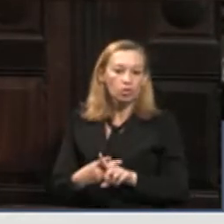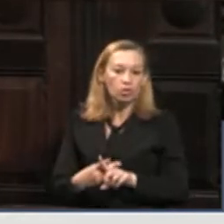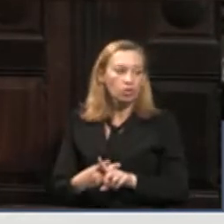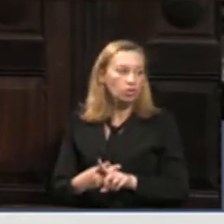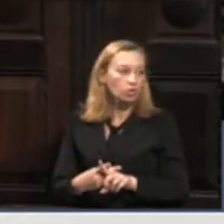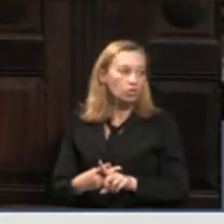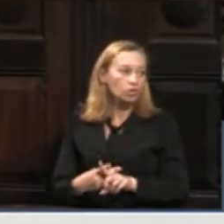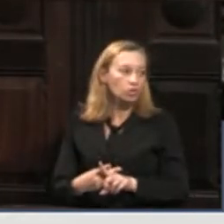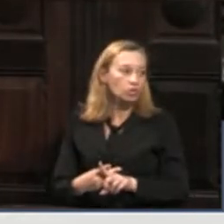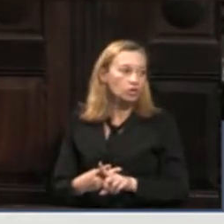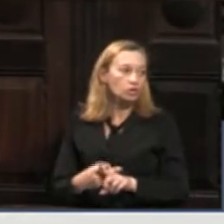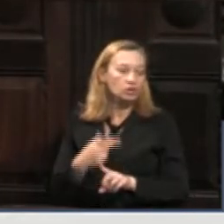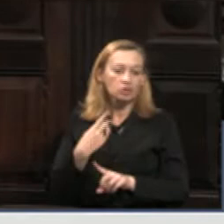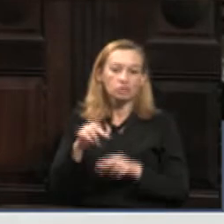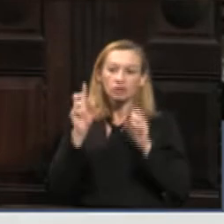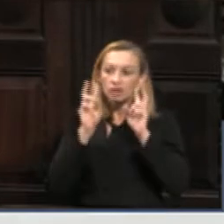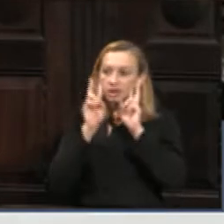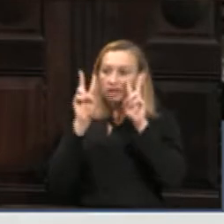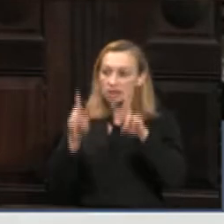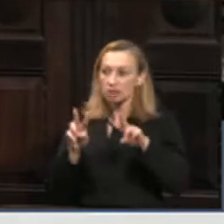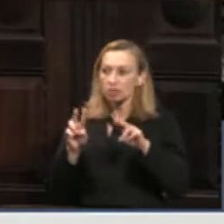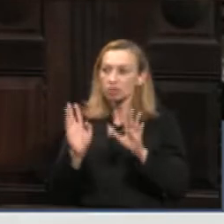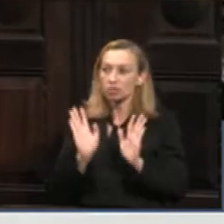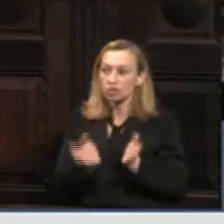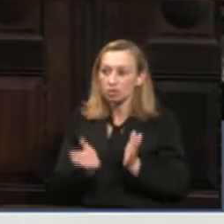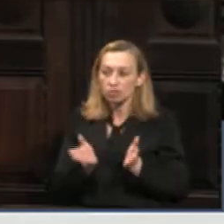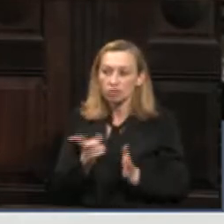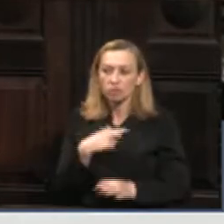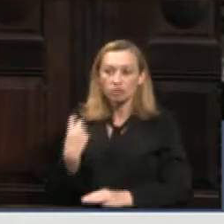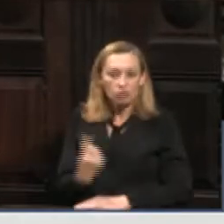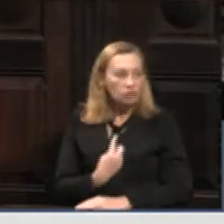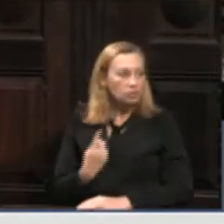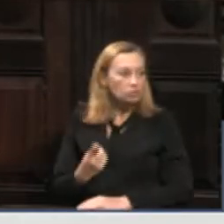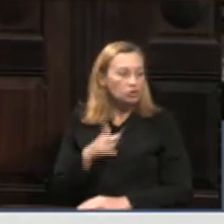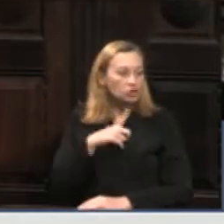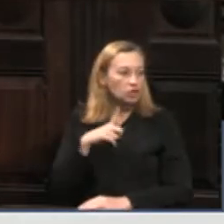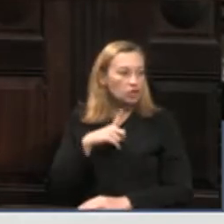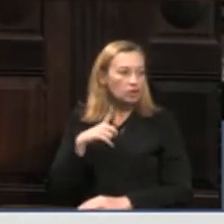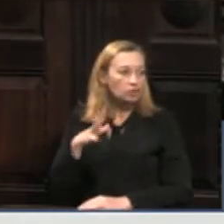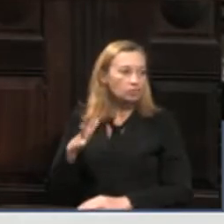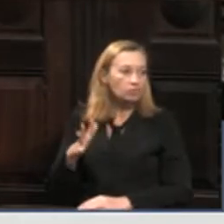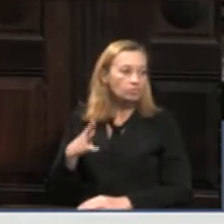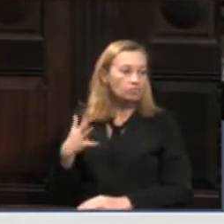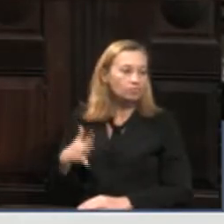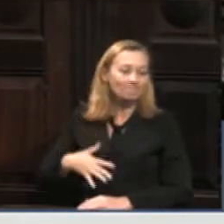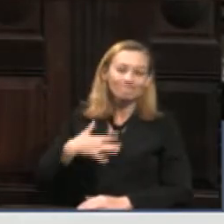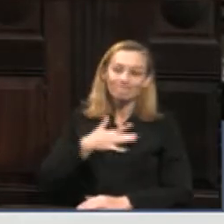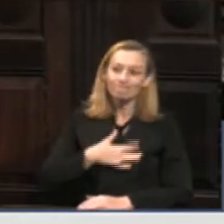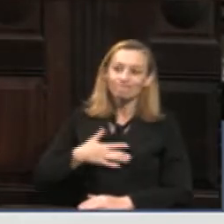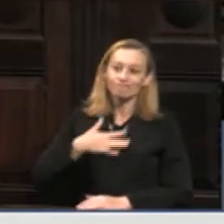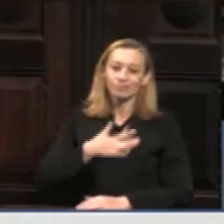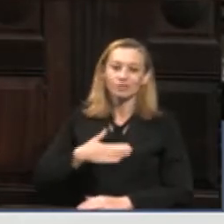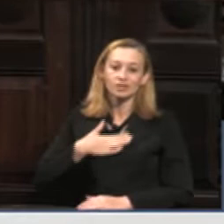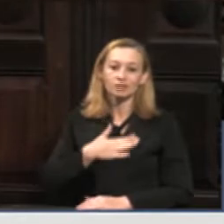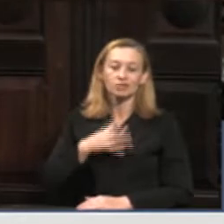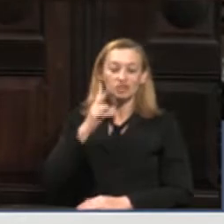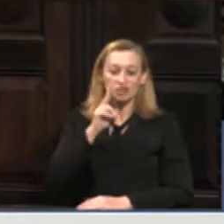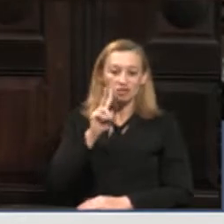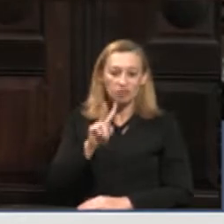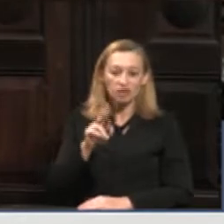isso nós vamos ter o prazer de tê-lo novamente aqui no